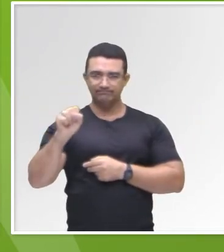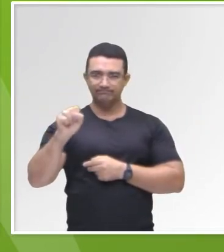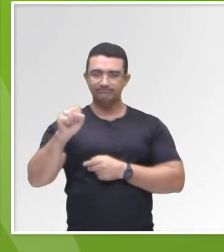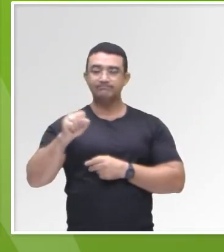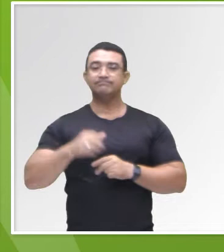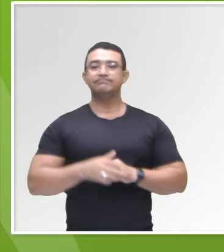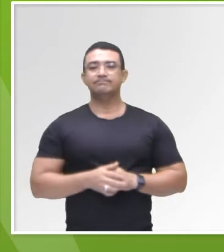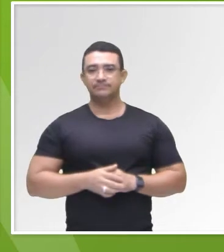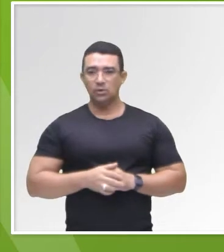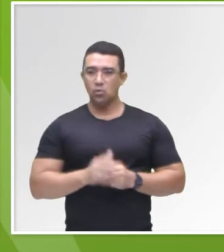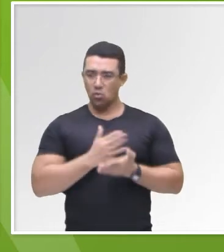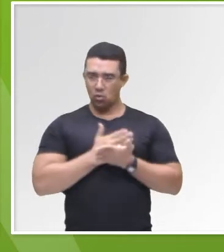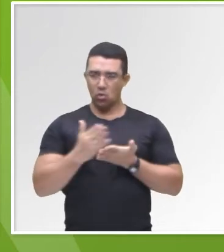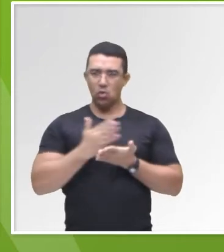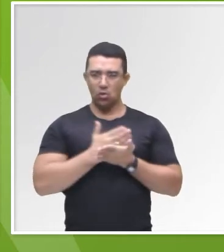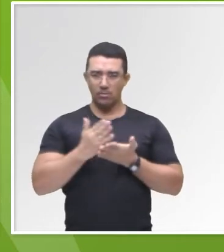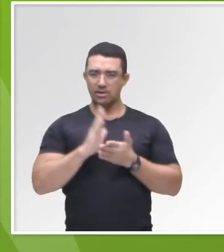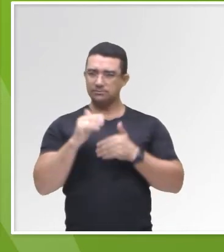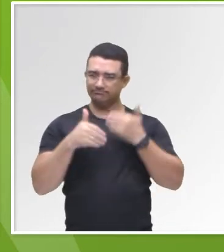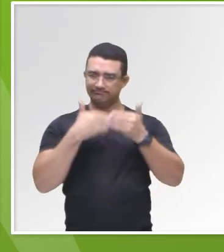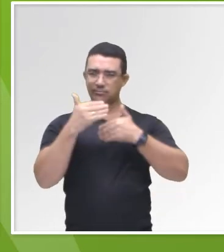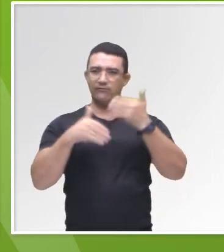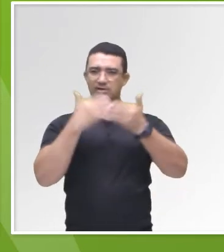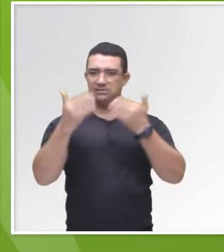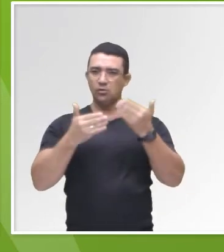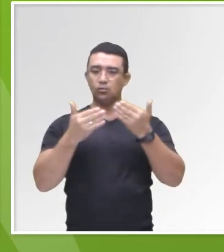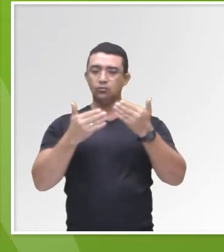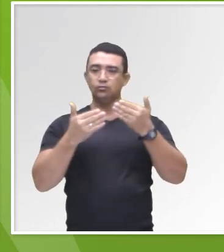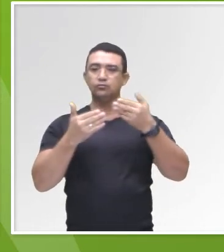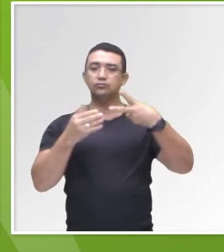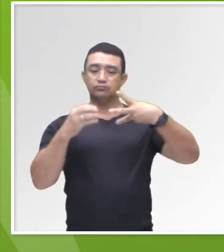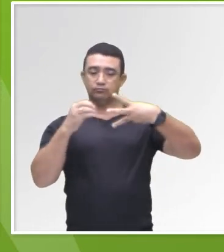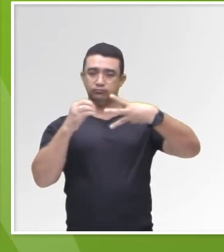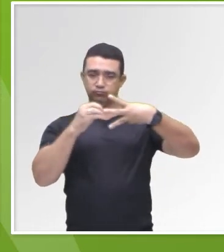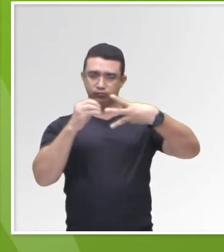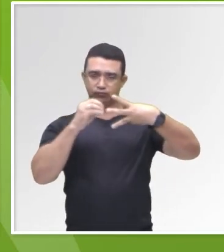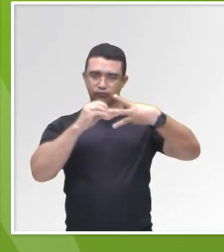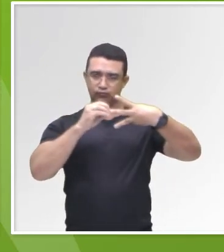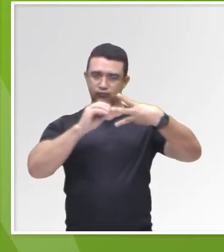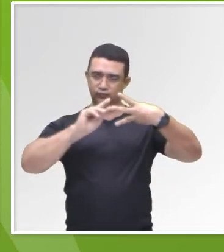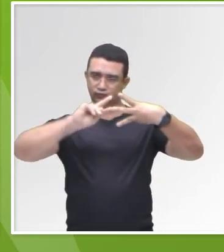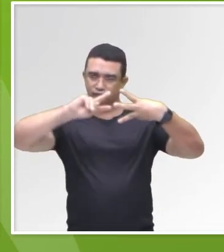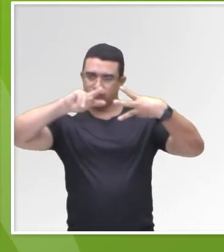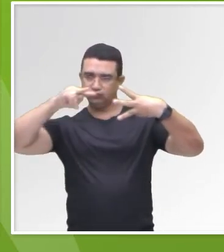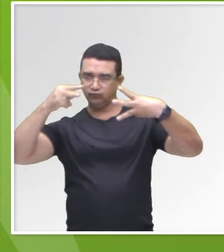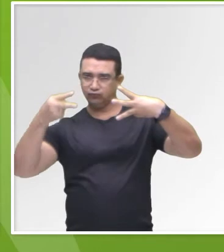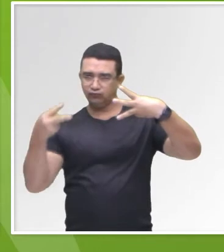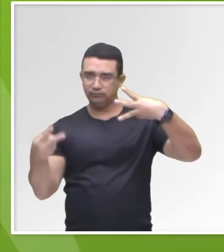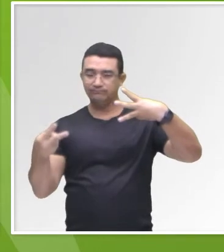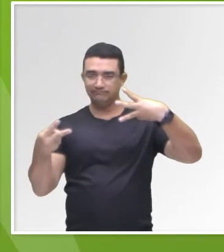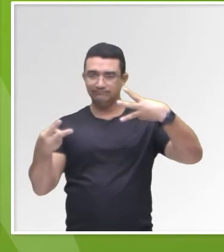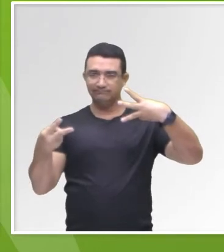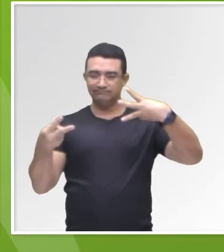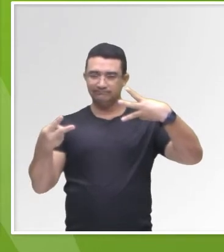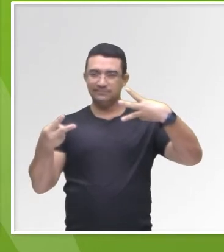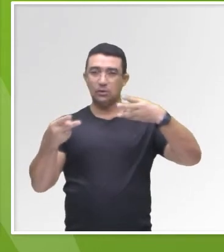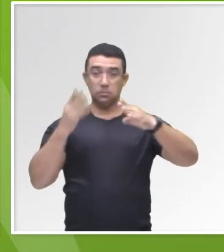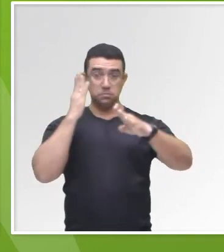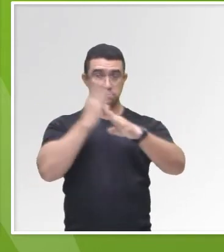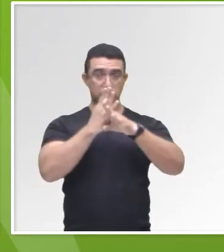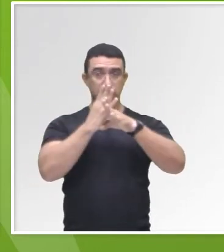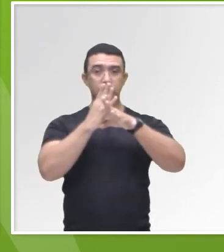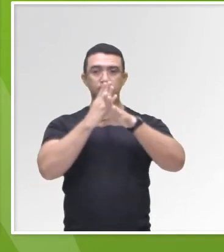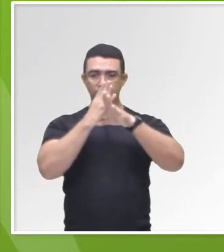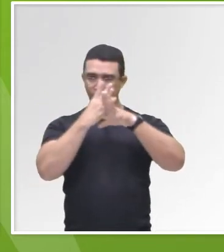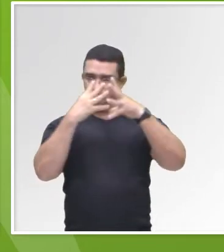movimento, inicia-se o processo da divisão mitótica, certo? Muito bem. Então, vamos observar as imagens.